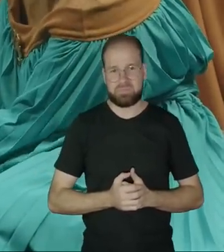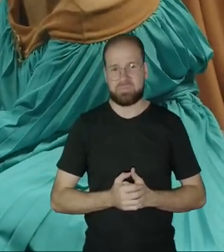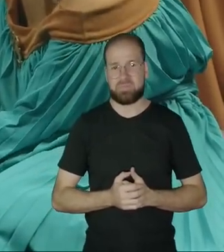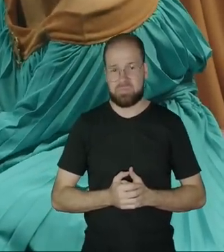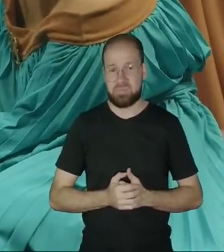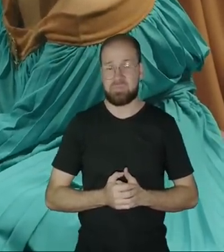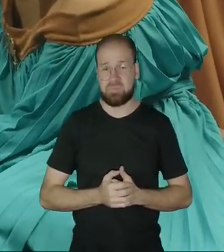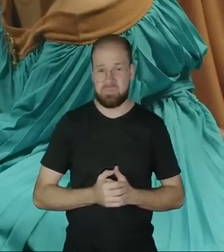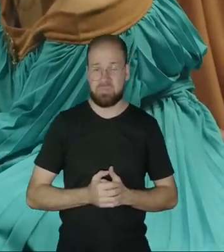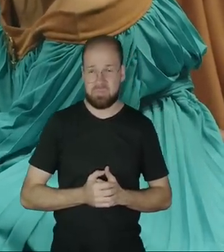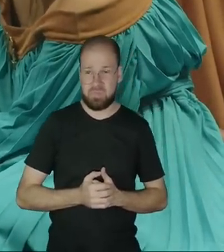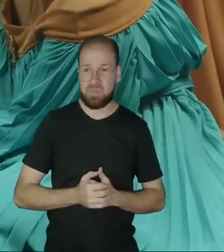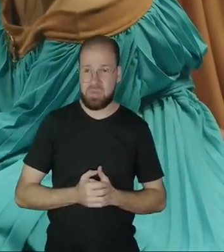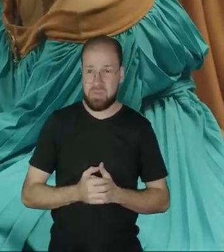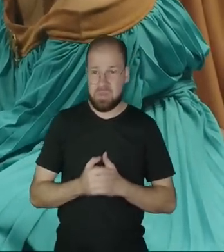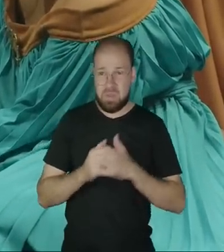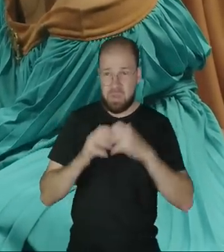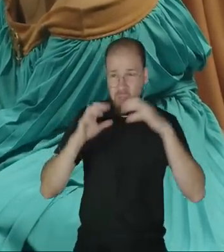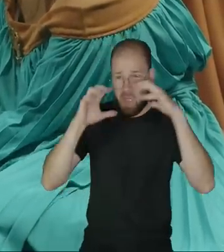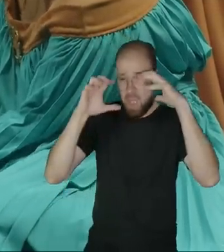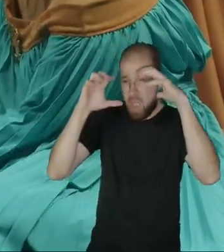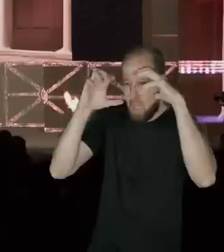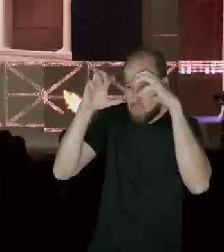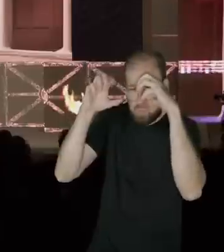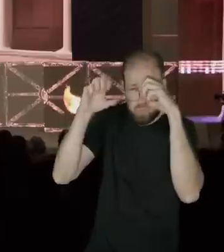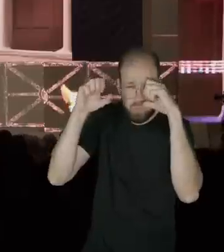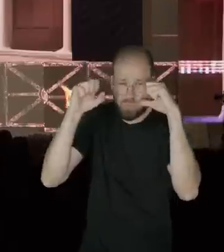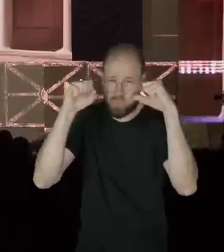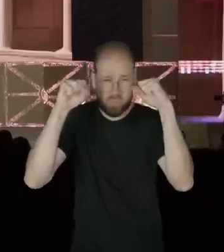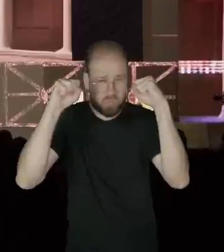E na mais plenas escuridões,